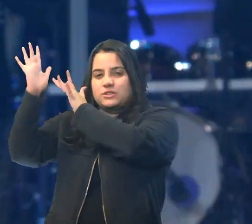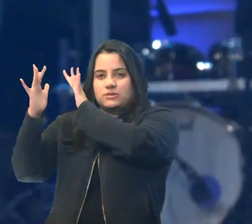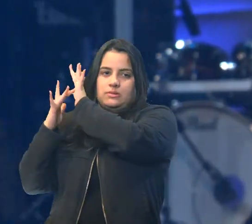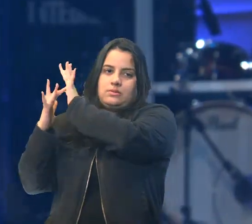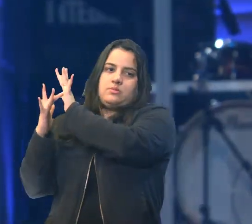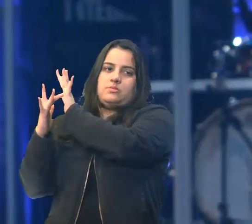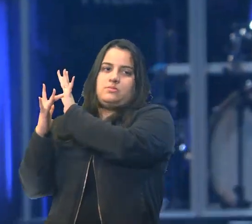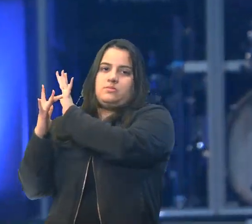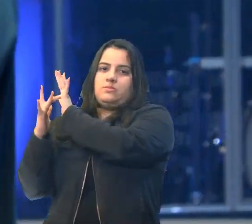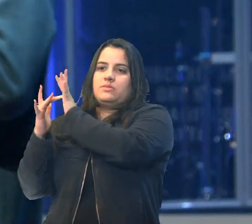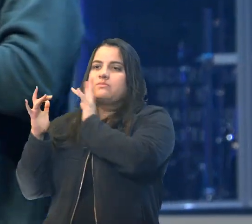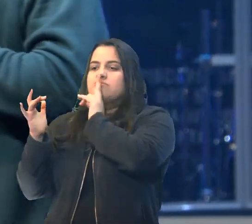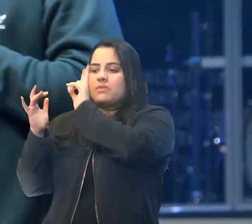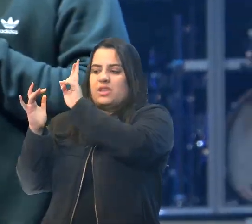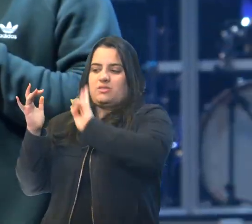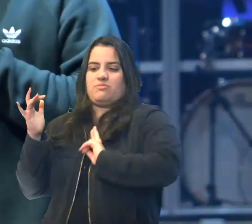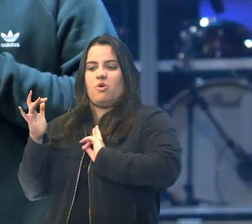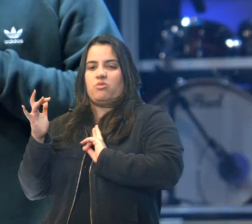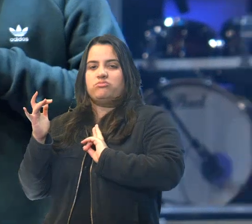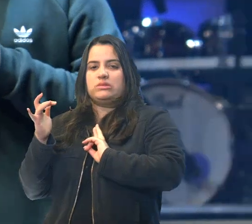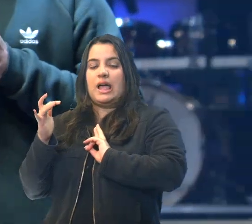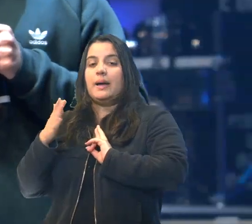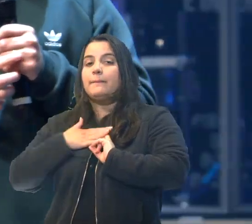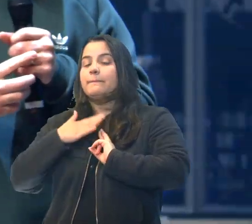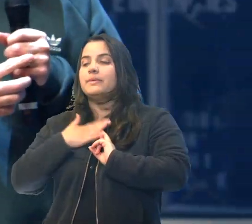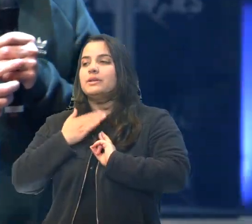Jesus na minha vida.